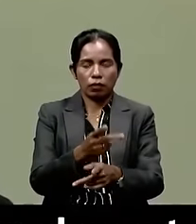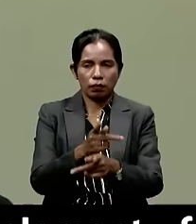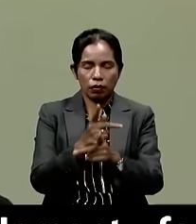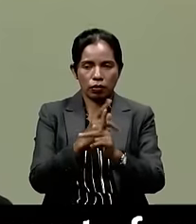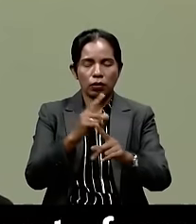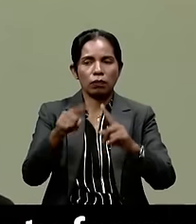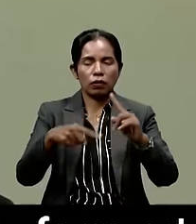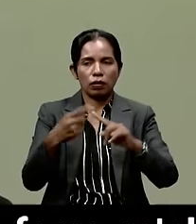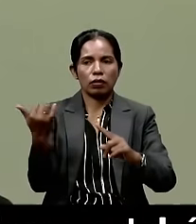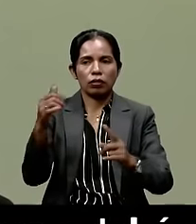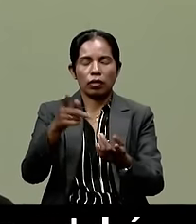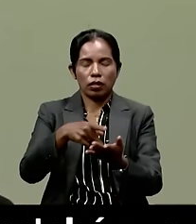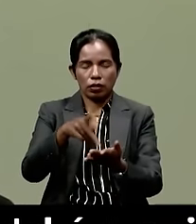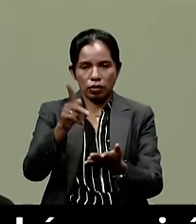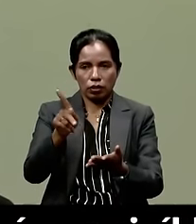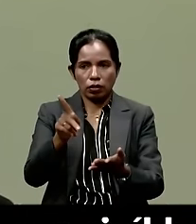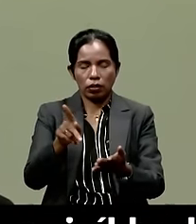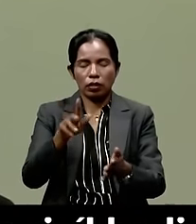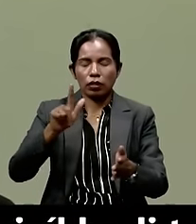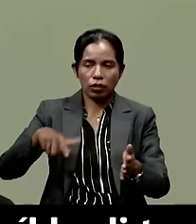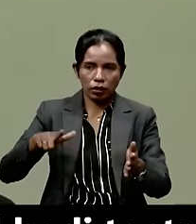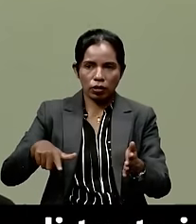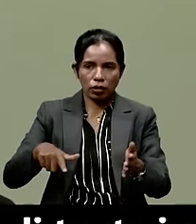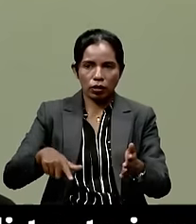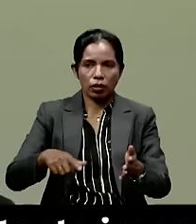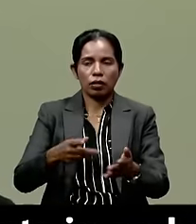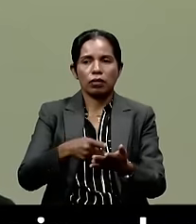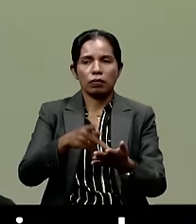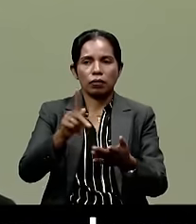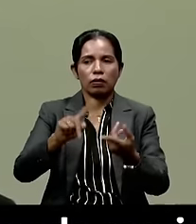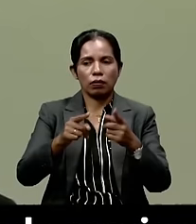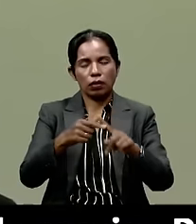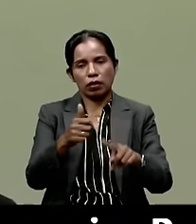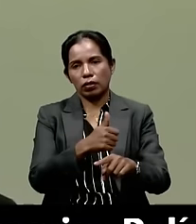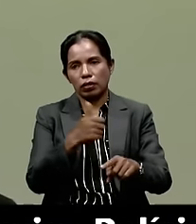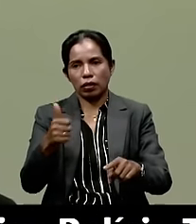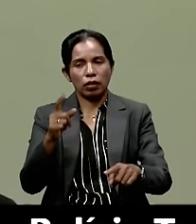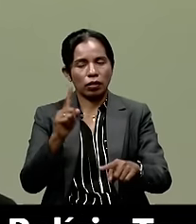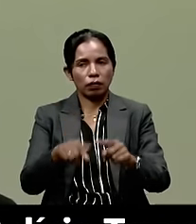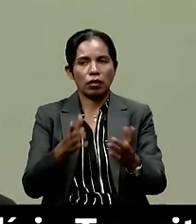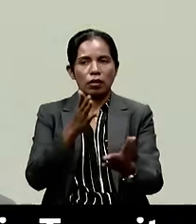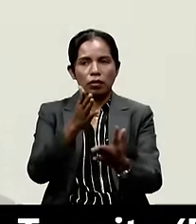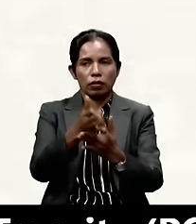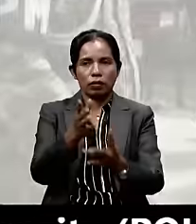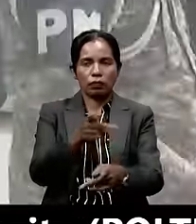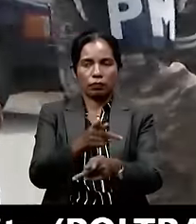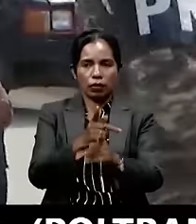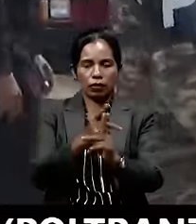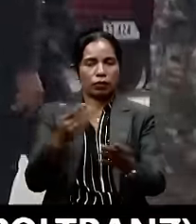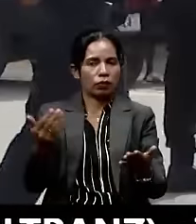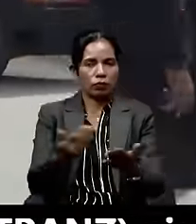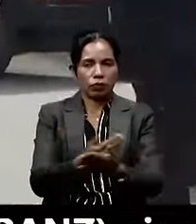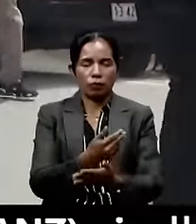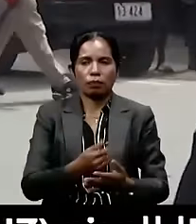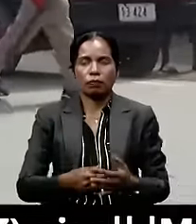wen hira sir halo pagamento tardi poi impacto basir ne kolega balo la bela asi su bem presta fo.